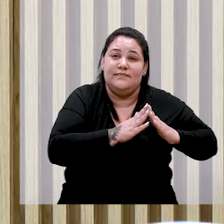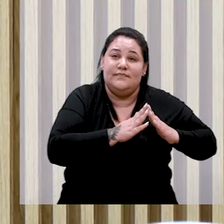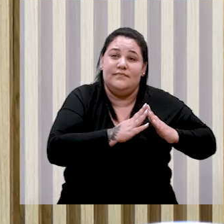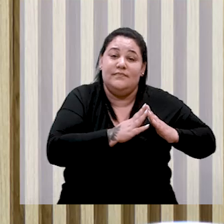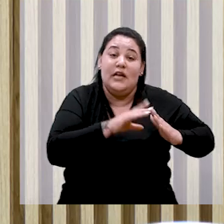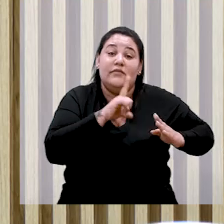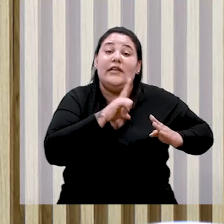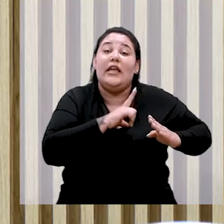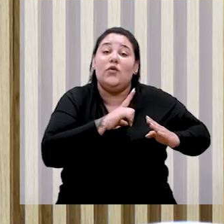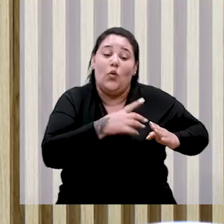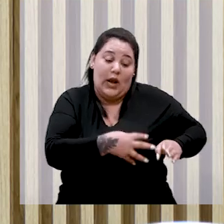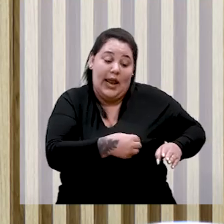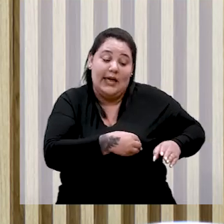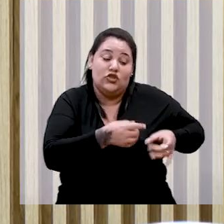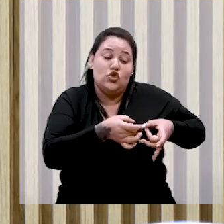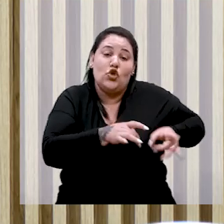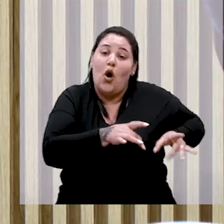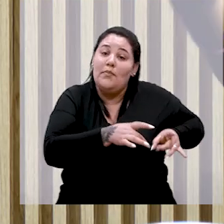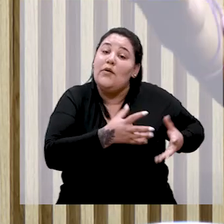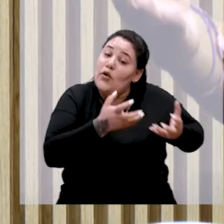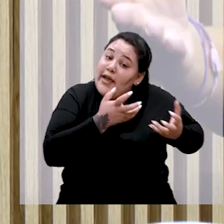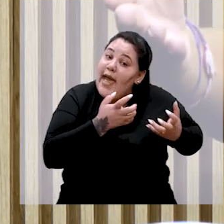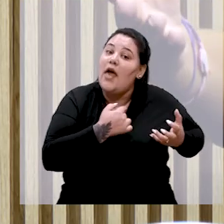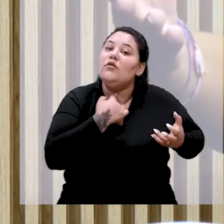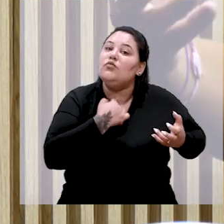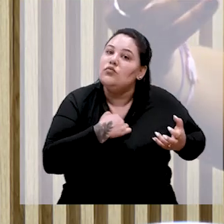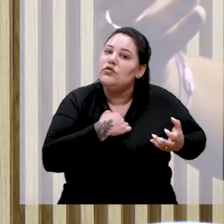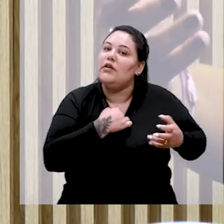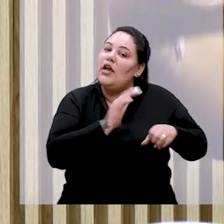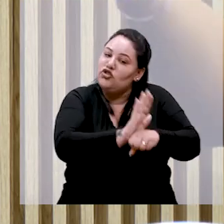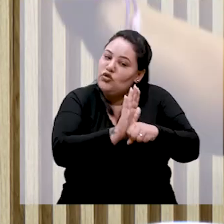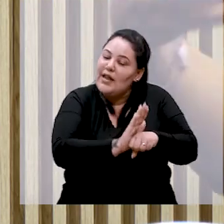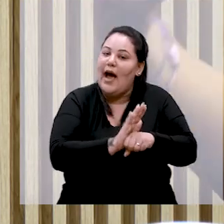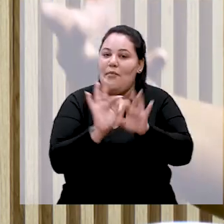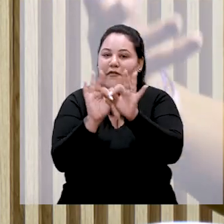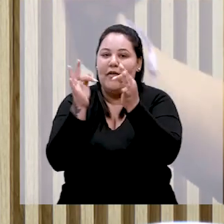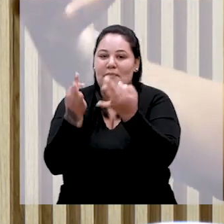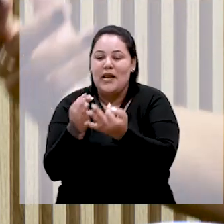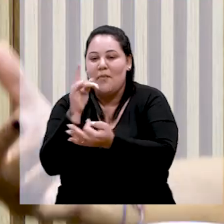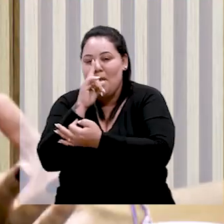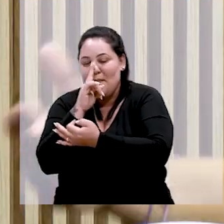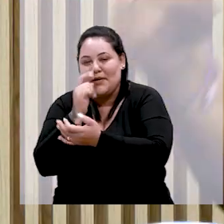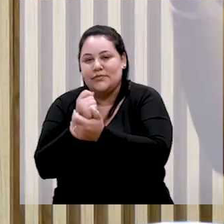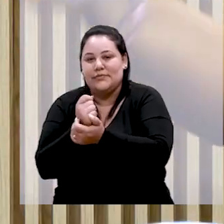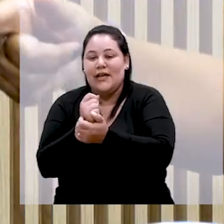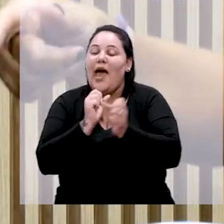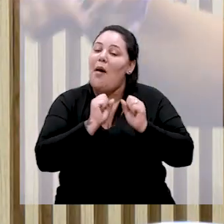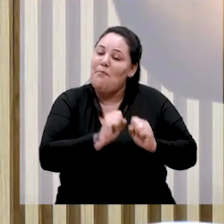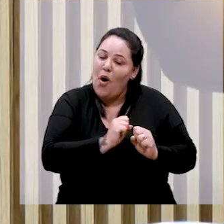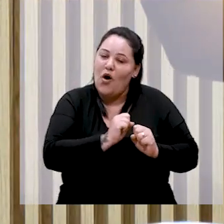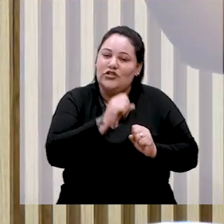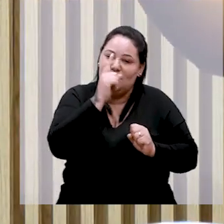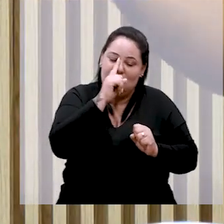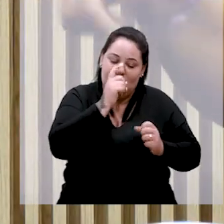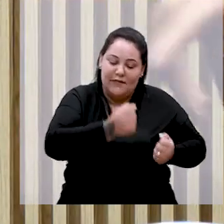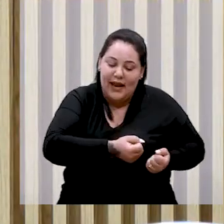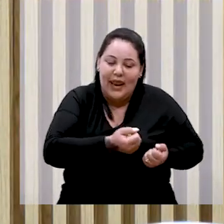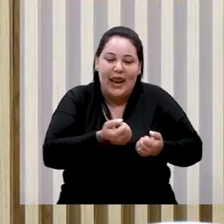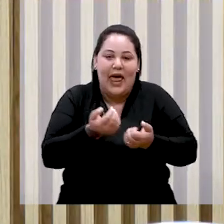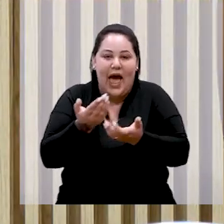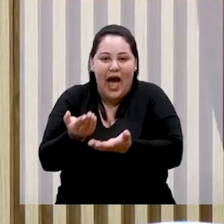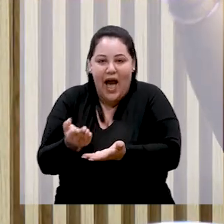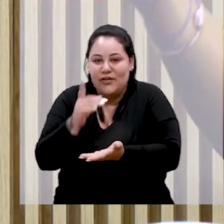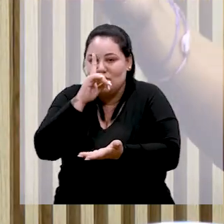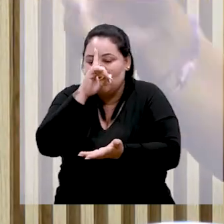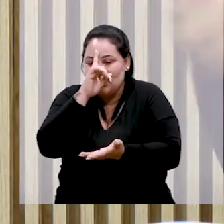tenho leite sobrando, eu gostaria de ajudar uma mãe, uma família, né? A mãe que não tem como. Então ela vai lá, ela tem todo um processo